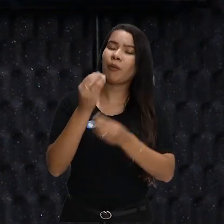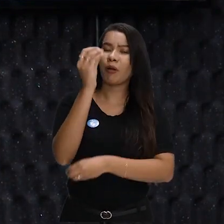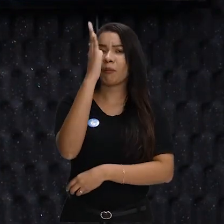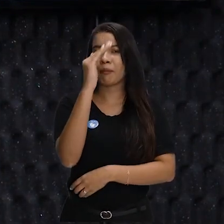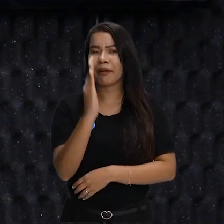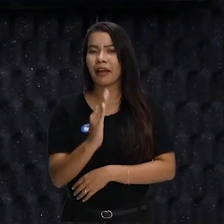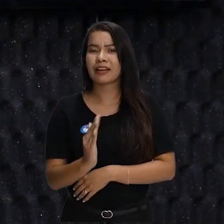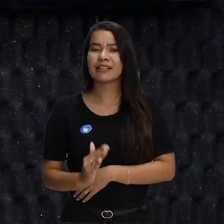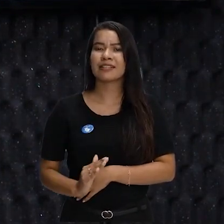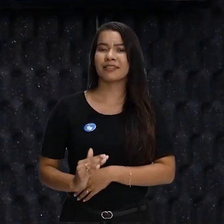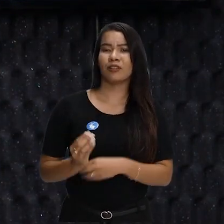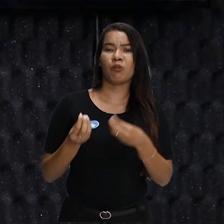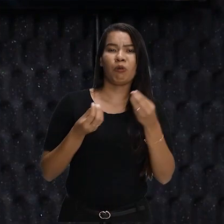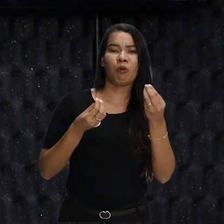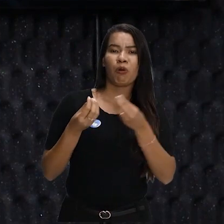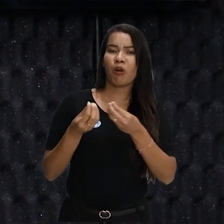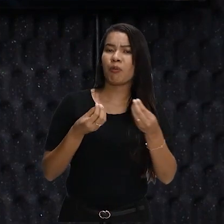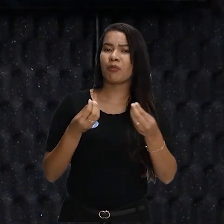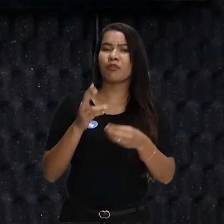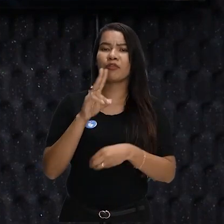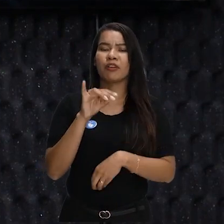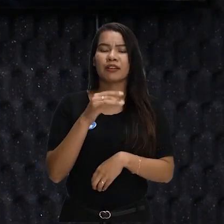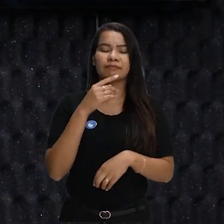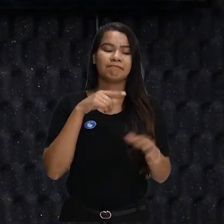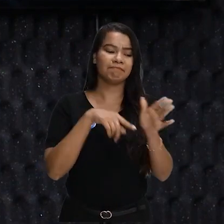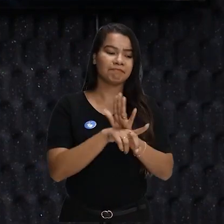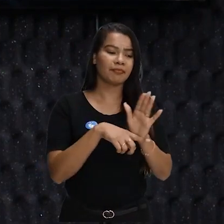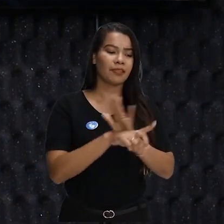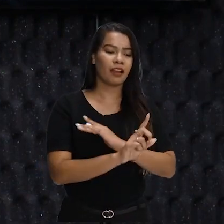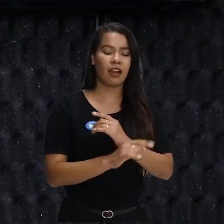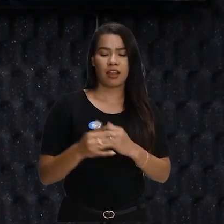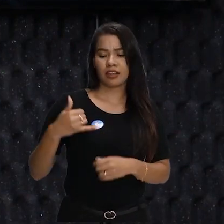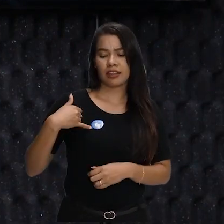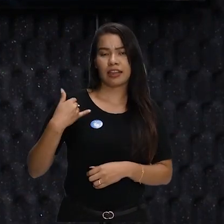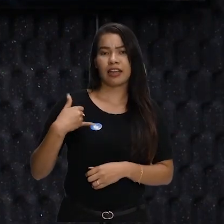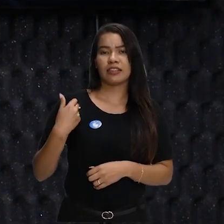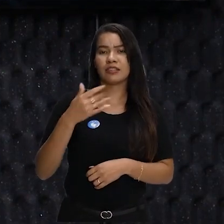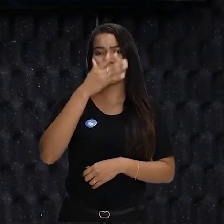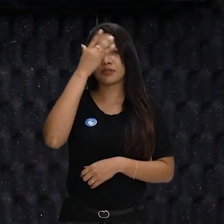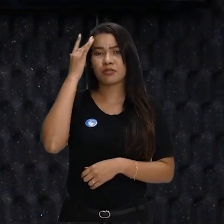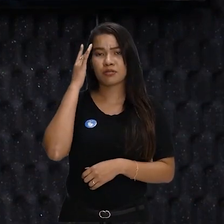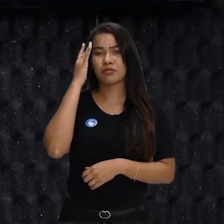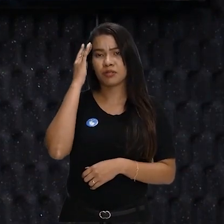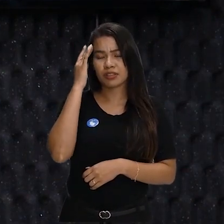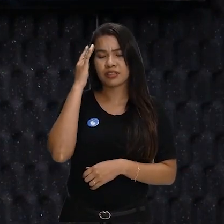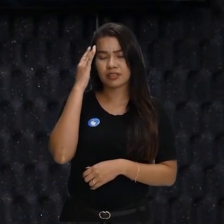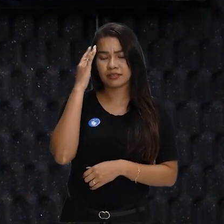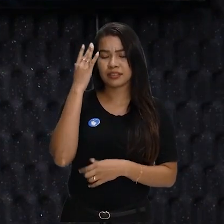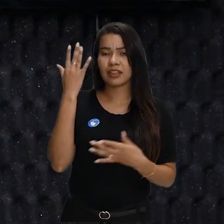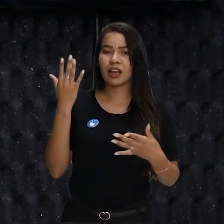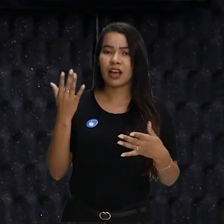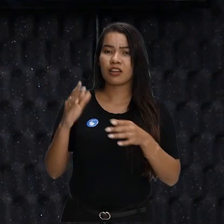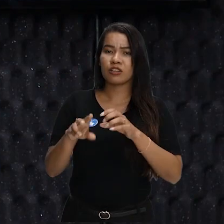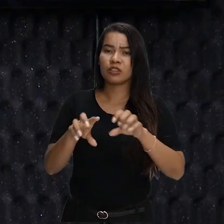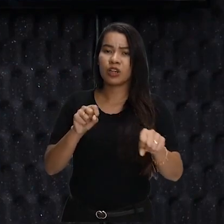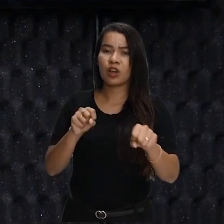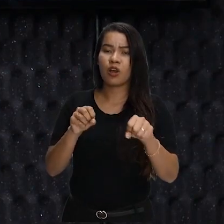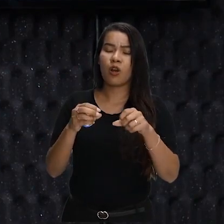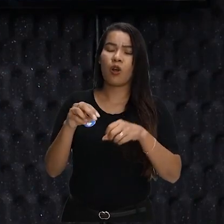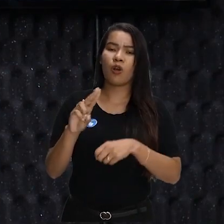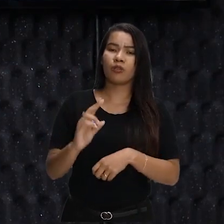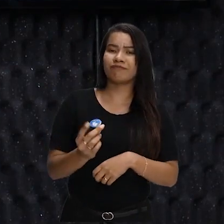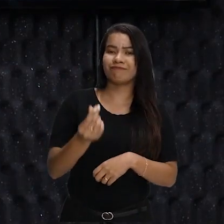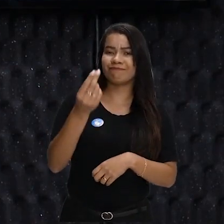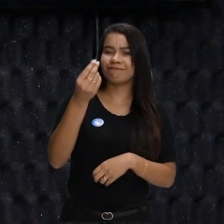Brasil, né? Se é a cara do Brasil, onde ele vai coletar a idade das pessoas, renda, grau de escolaridade. Então, isso tudo são